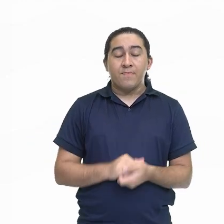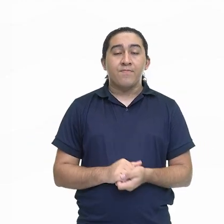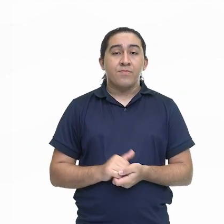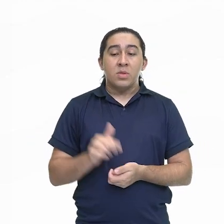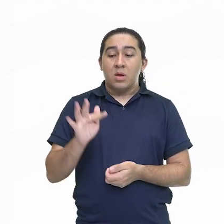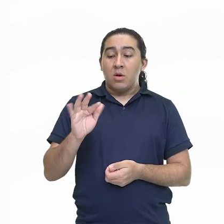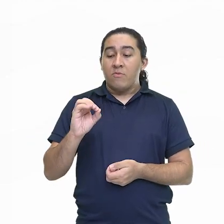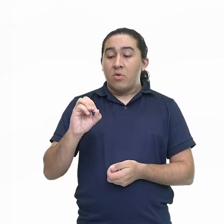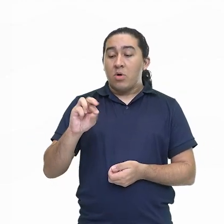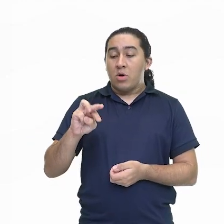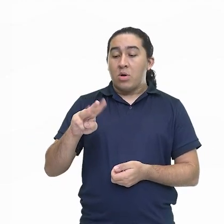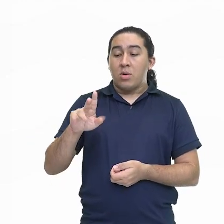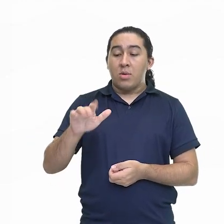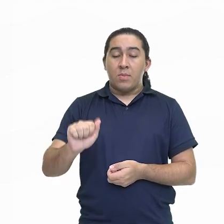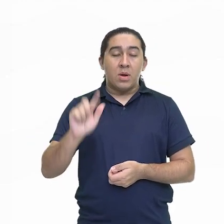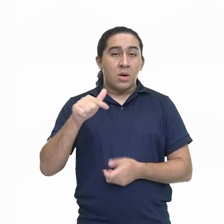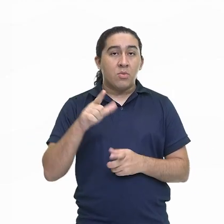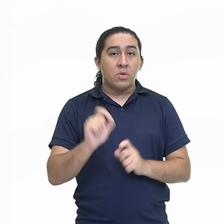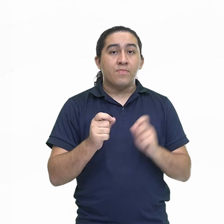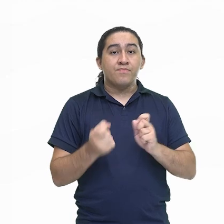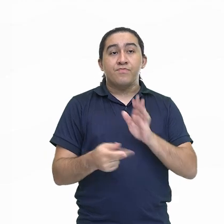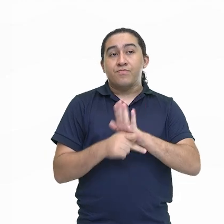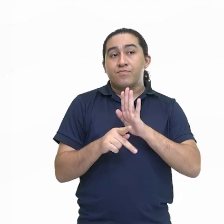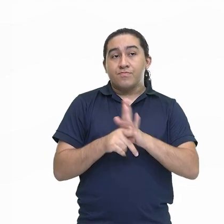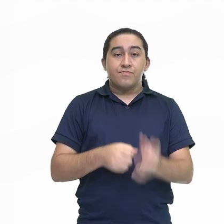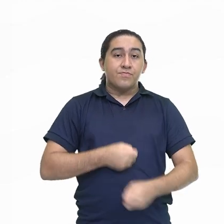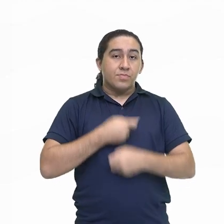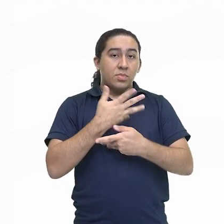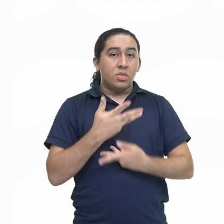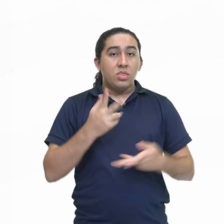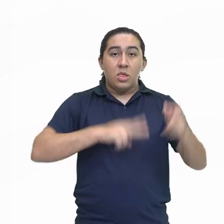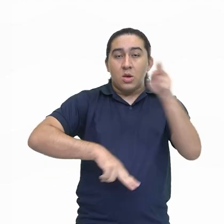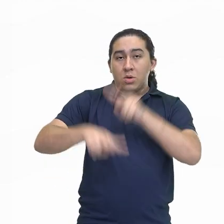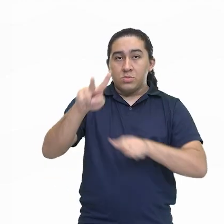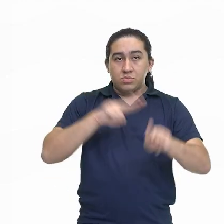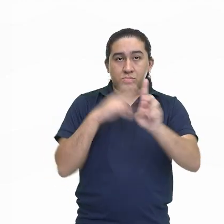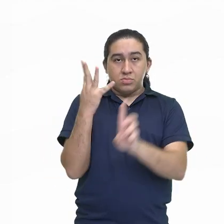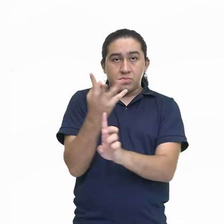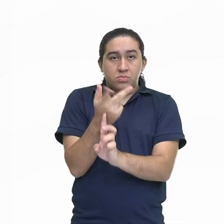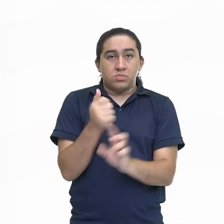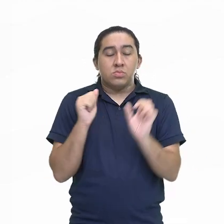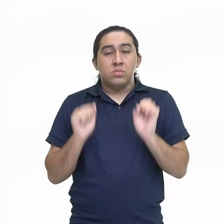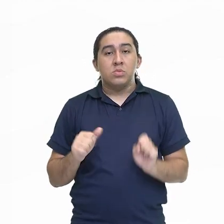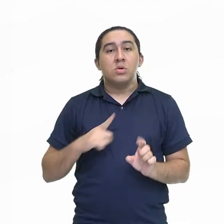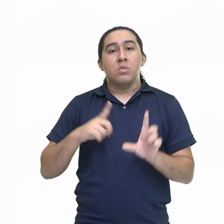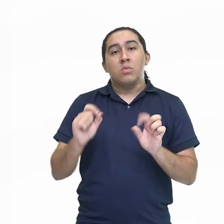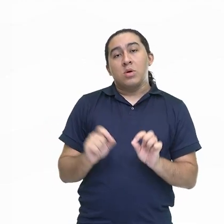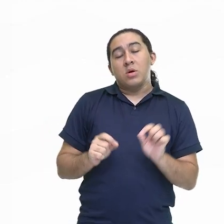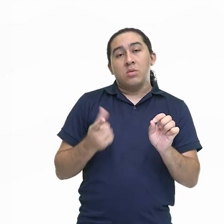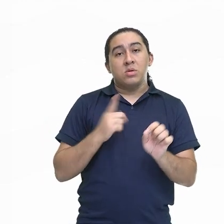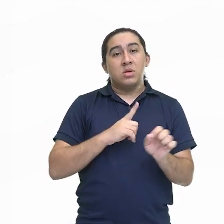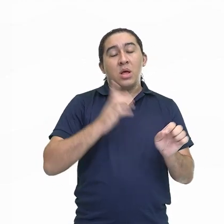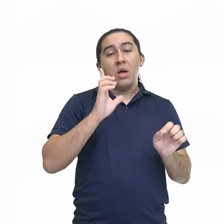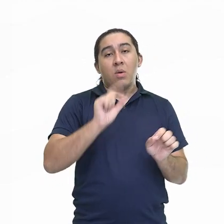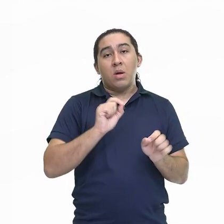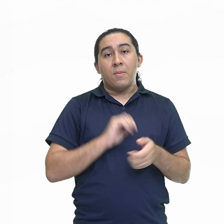de expressar das artes plásticas, das artes visuais, elas podem ser o quê? Abstratas